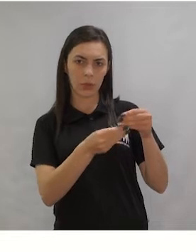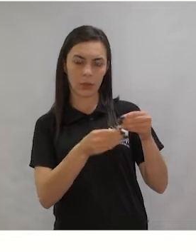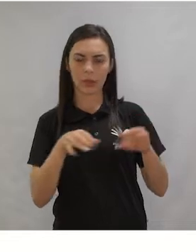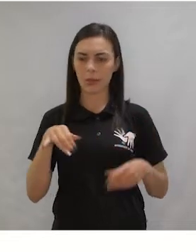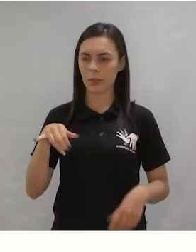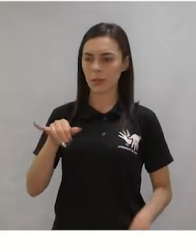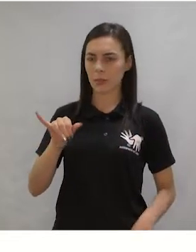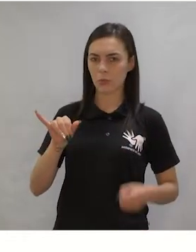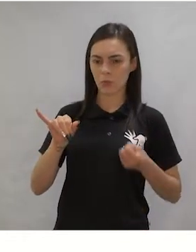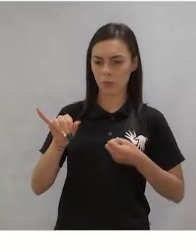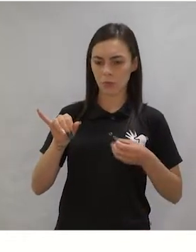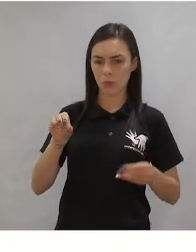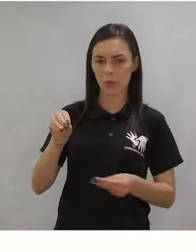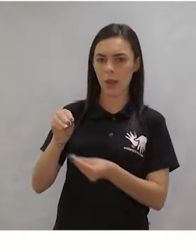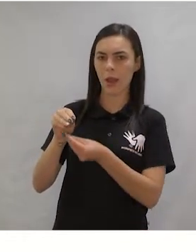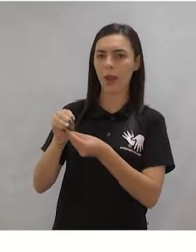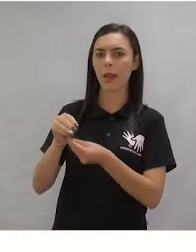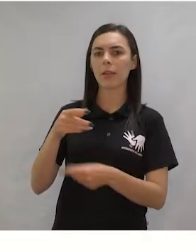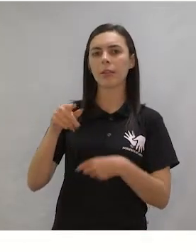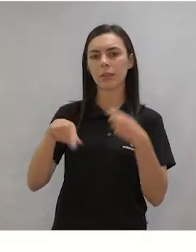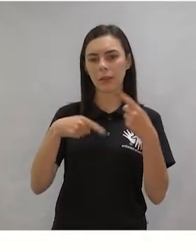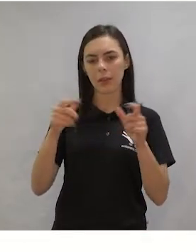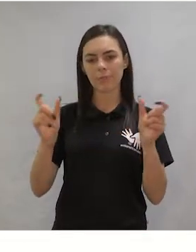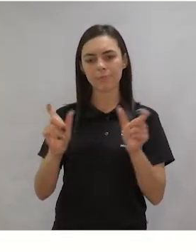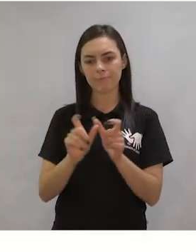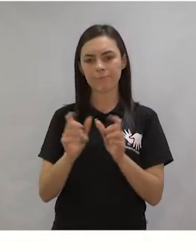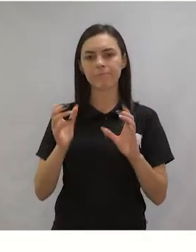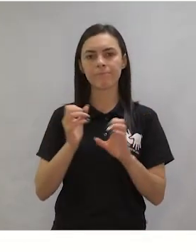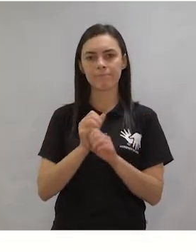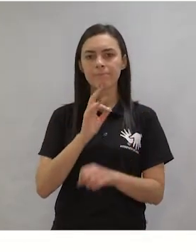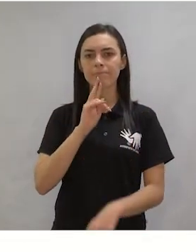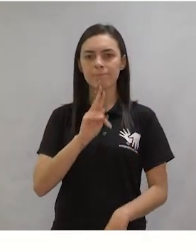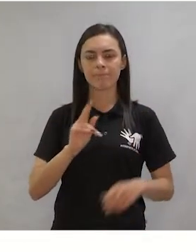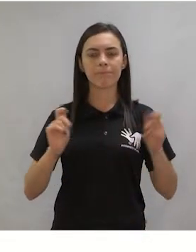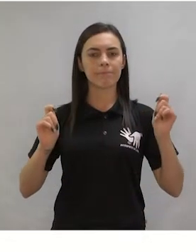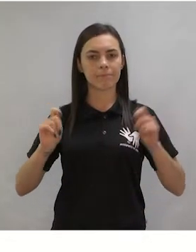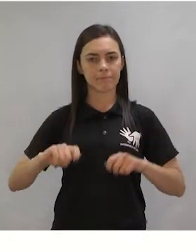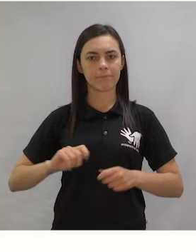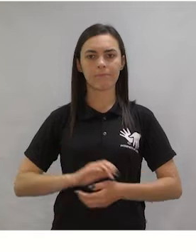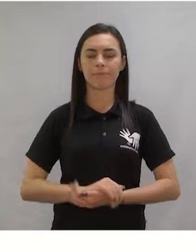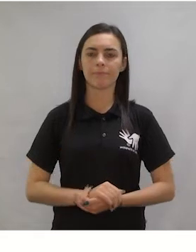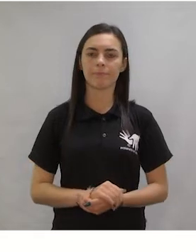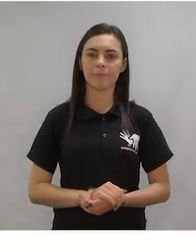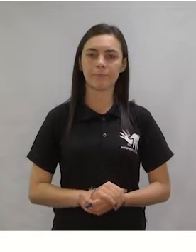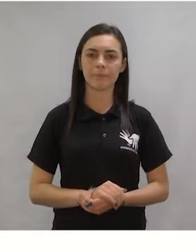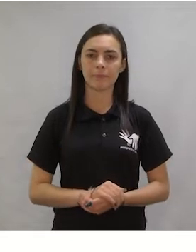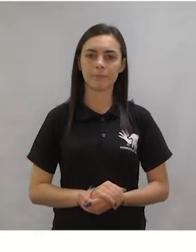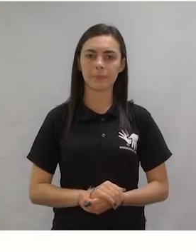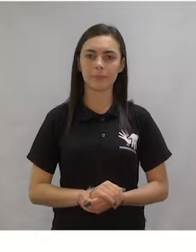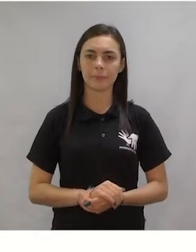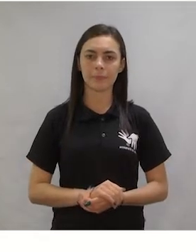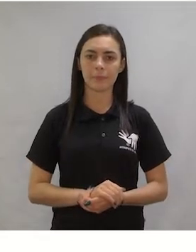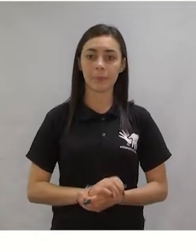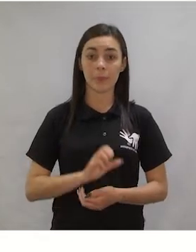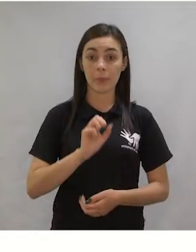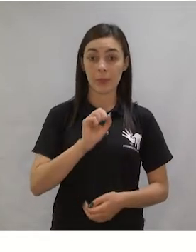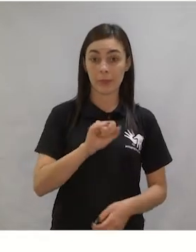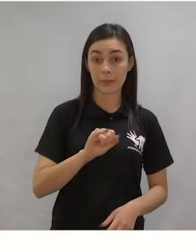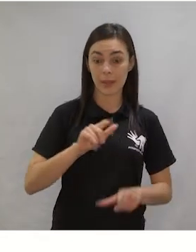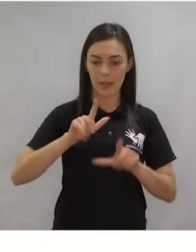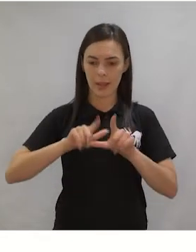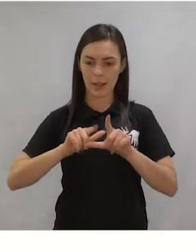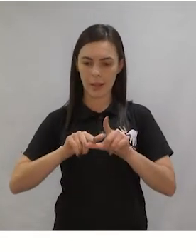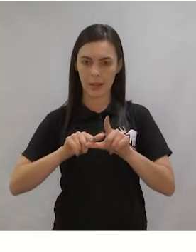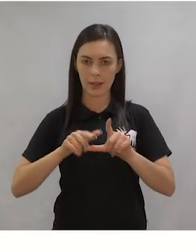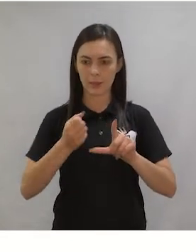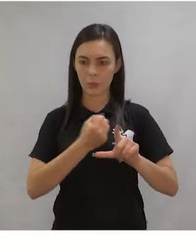gente encontra um resultado, que é o valor numérico. Ao substituir as variáveis